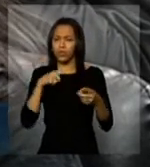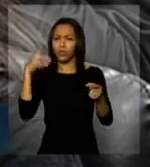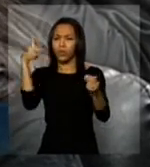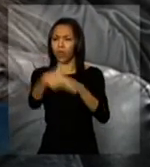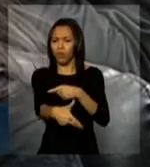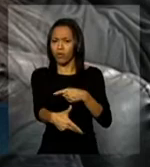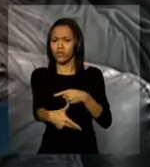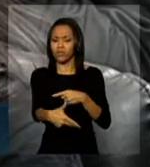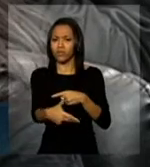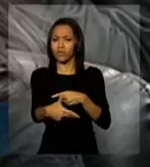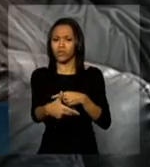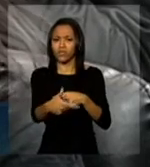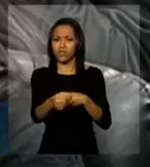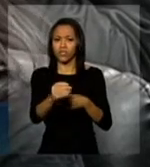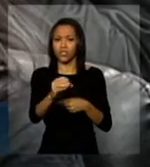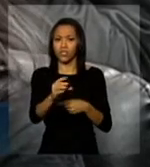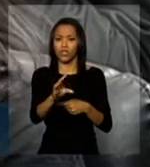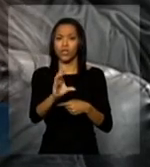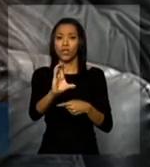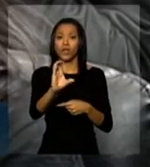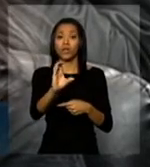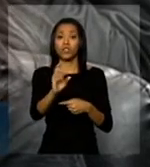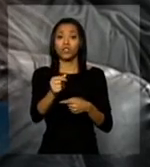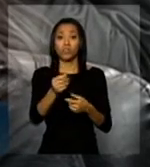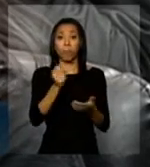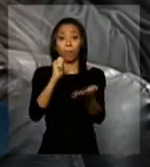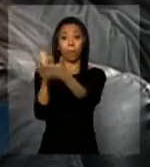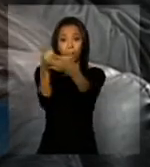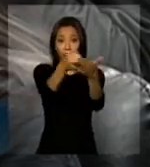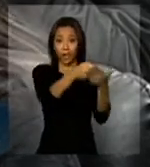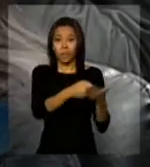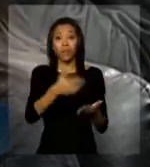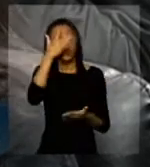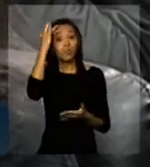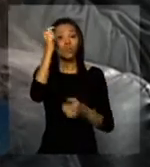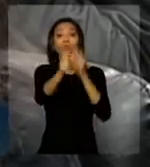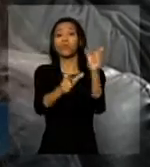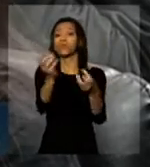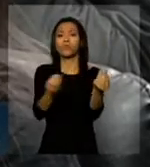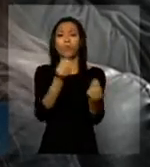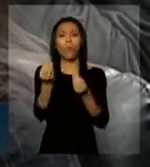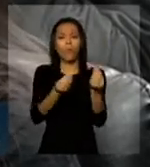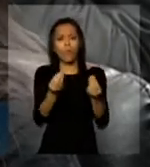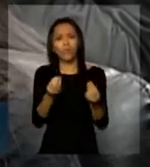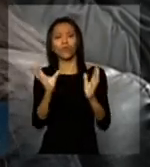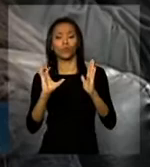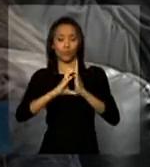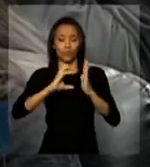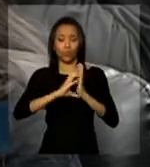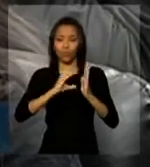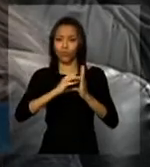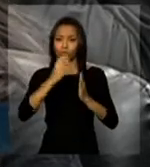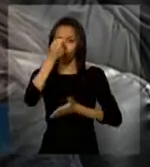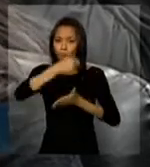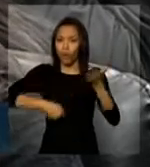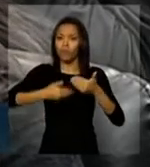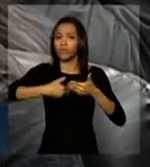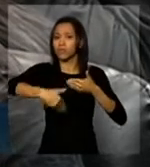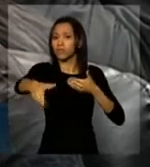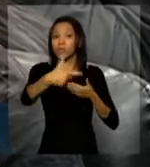de contenção de despesas de custeio. De que forma isso vai afetar os concursos públicos em